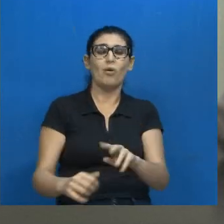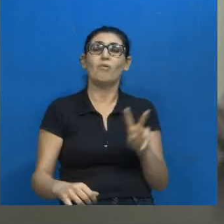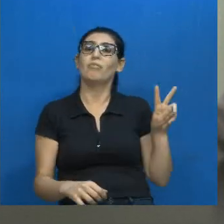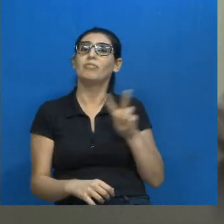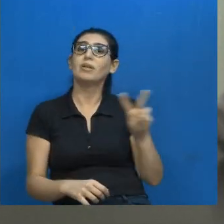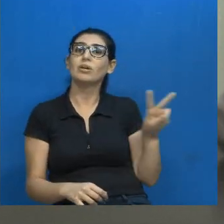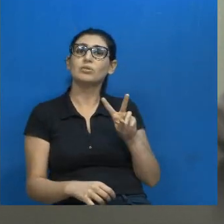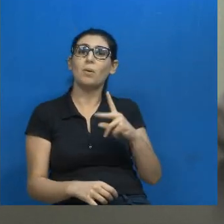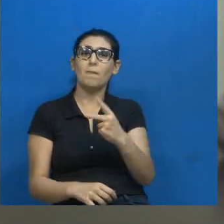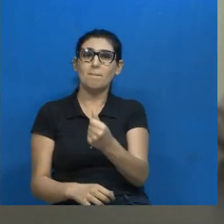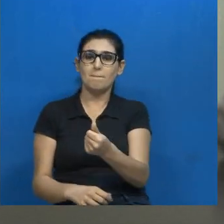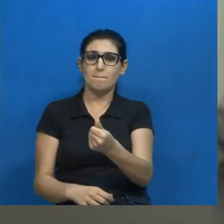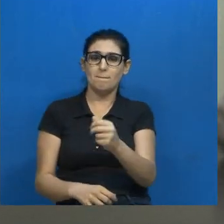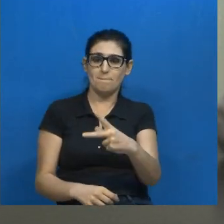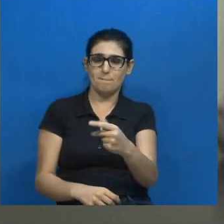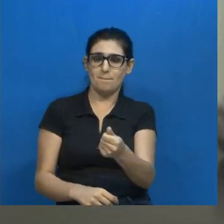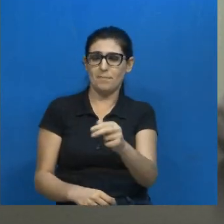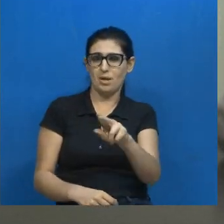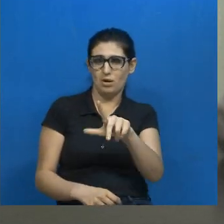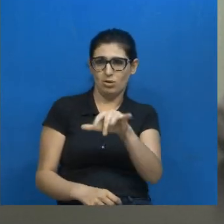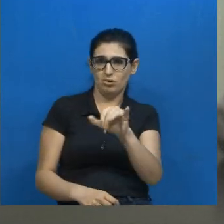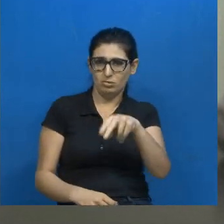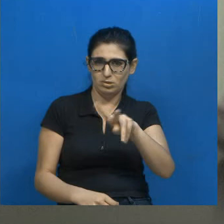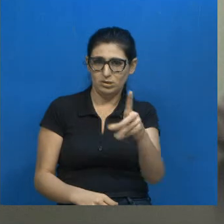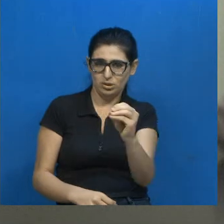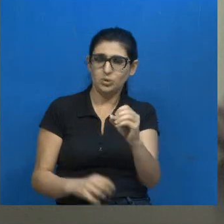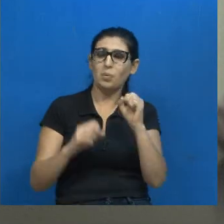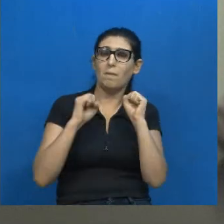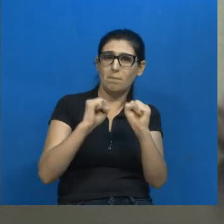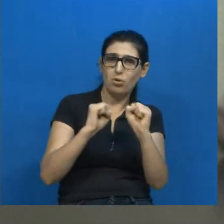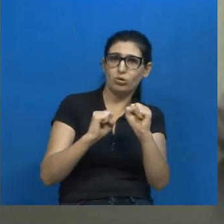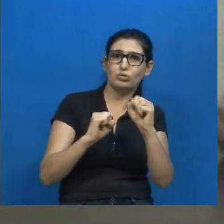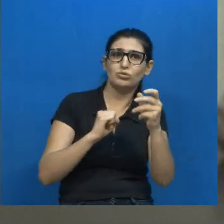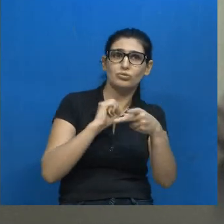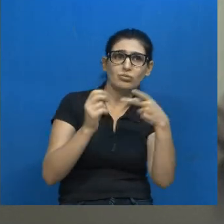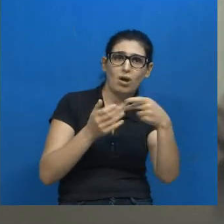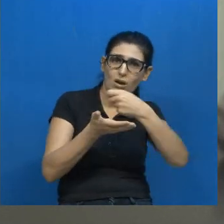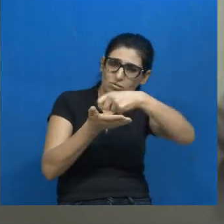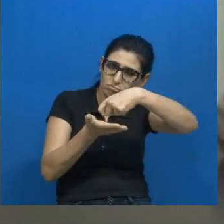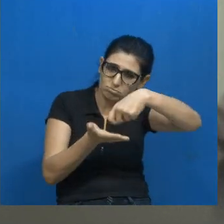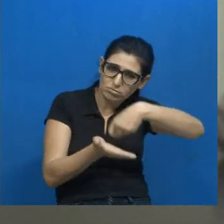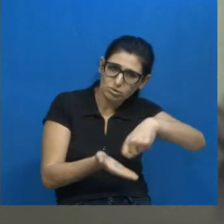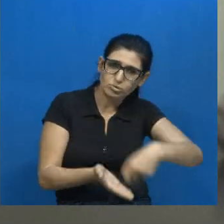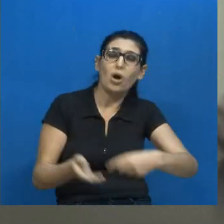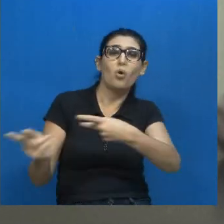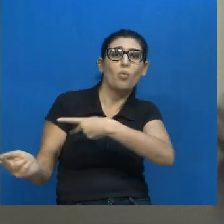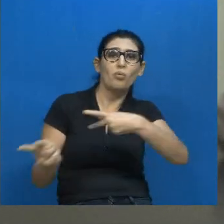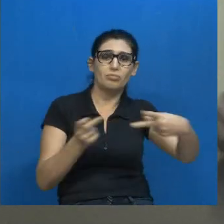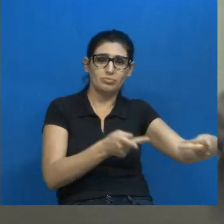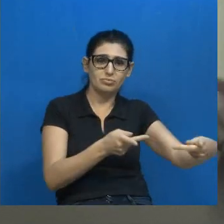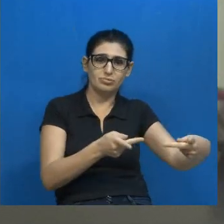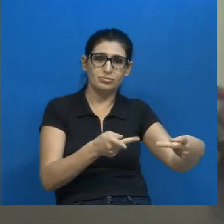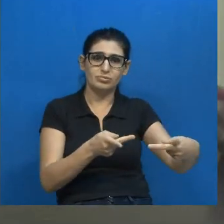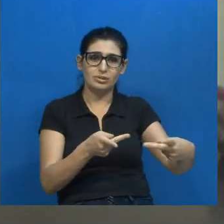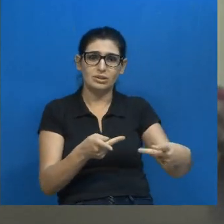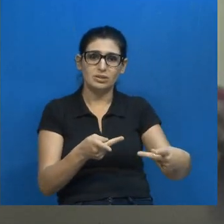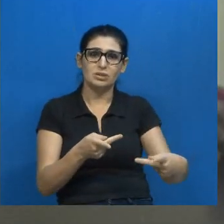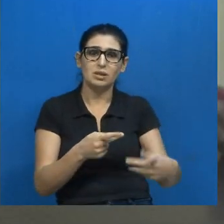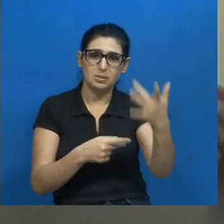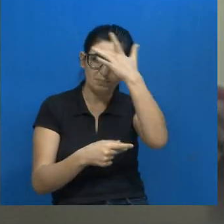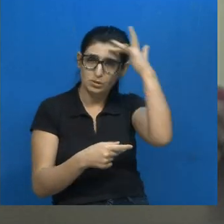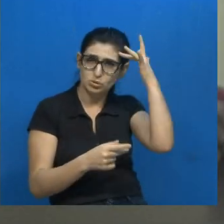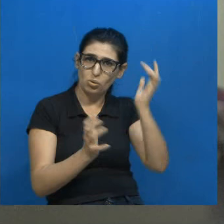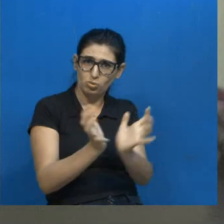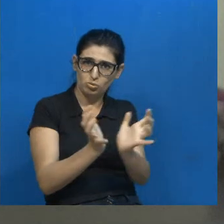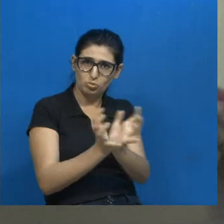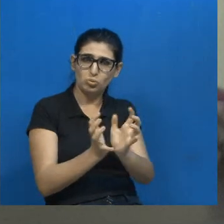Paulinho, passar as reivindicações de vocês para a gente poder discutir. Vai ser convidado os vereadores, né, Paulinho? Você representa aqui essa